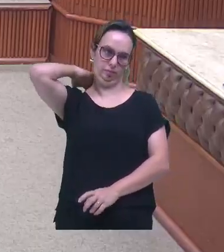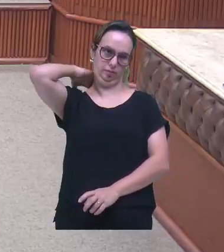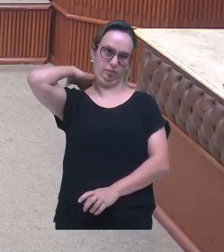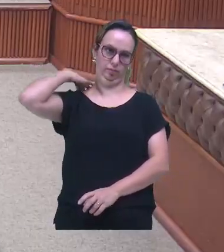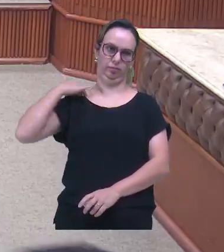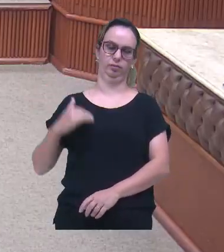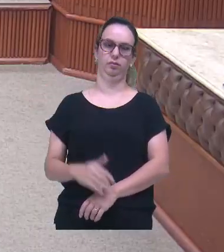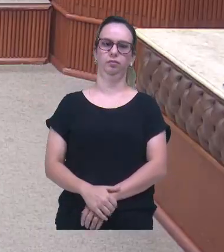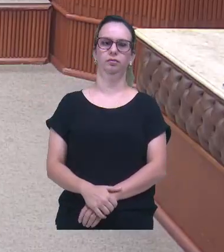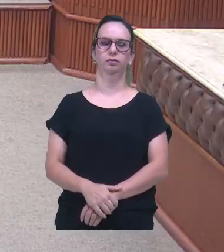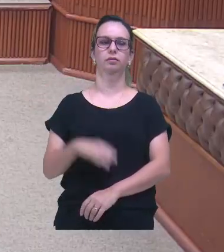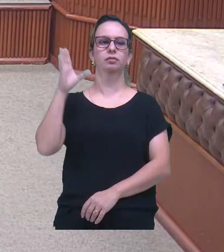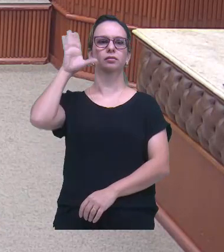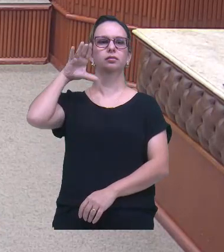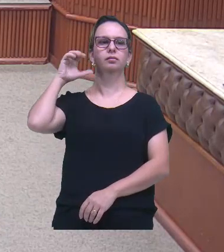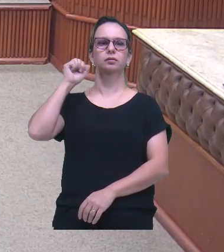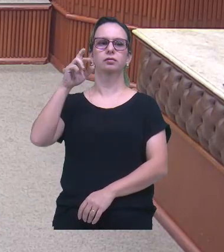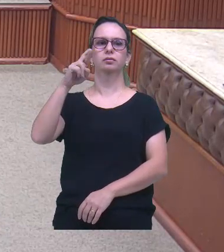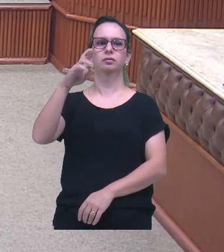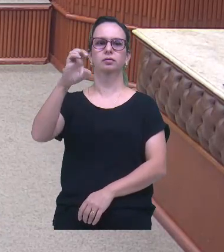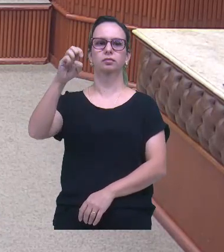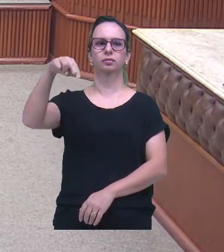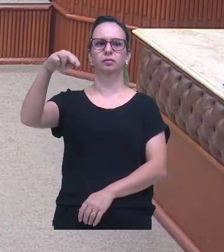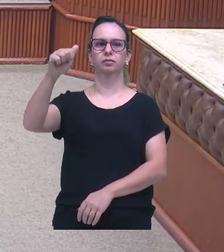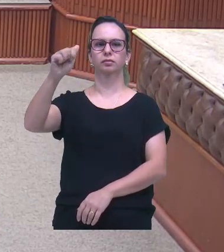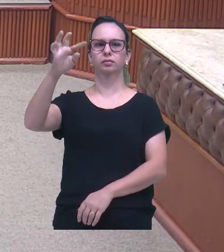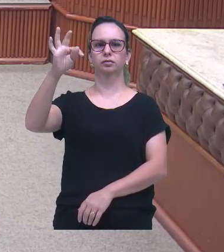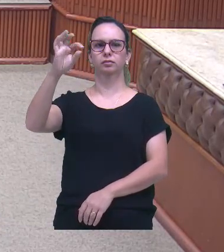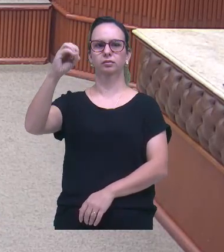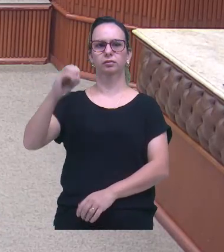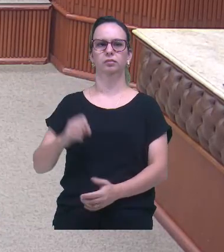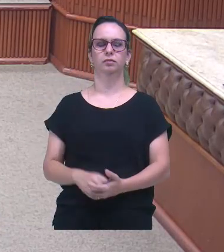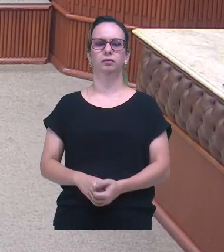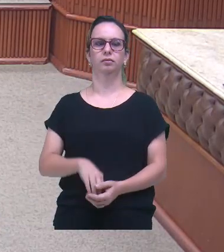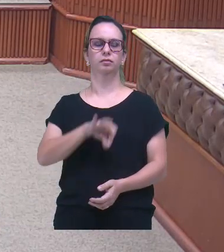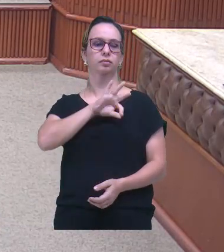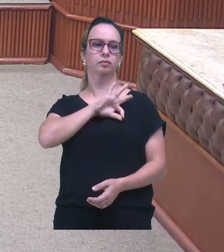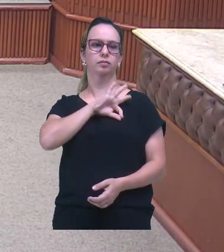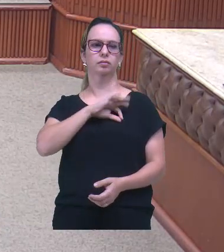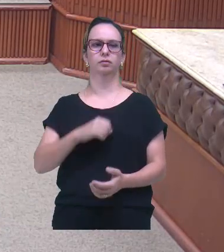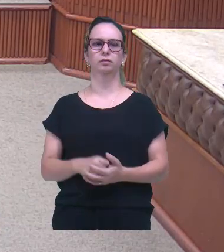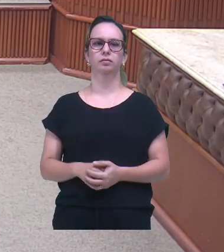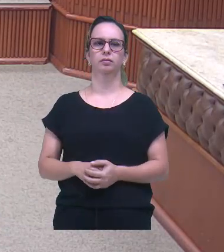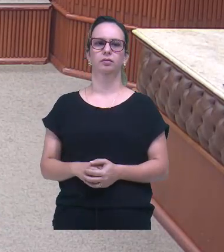Nós vamos ouvir Renato Vieira Alves, policial penal, por favor.